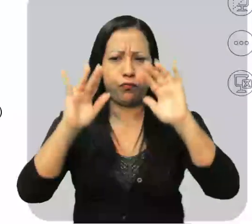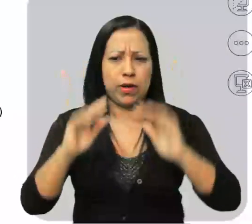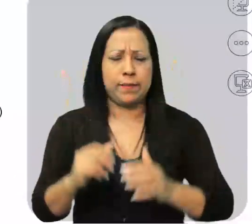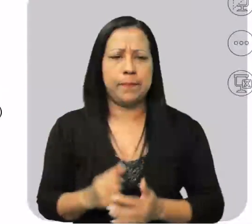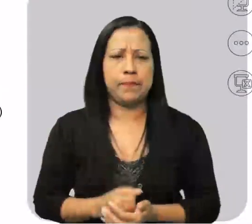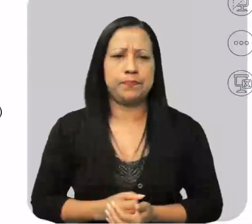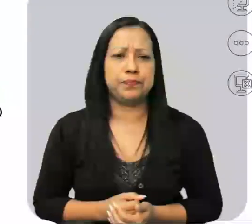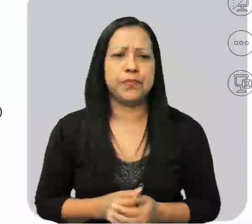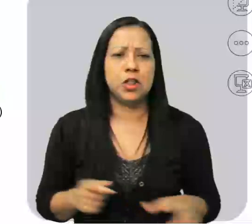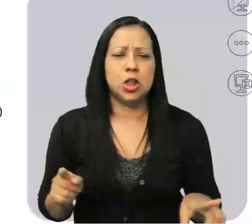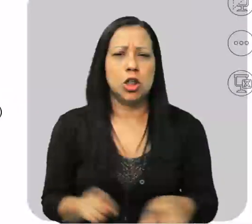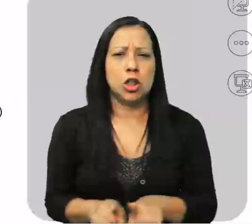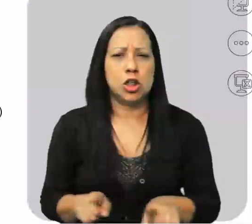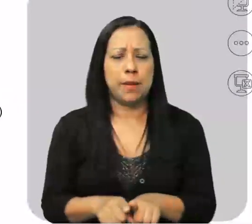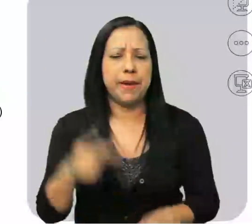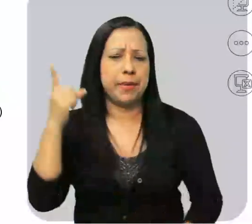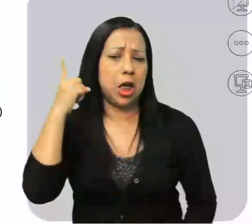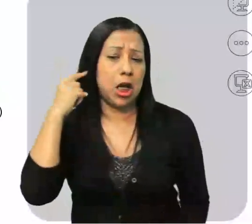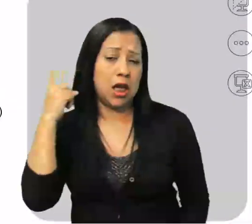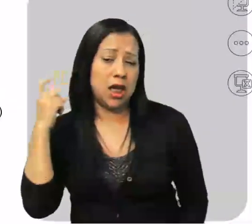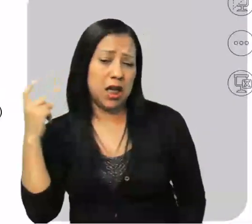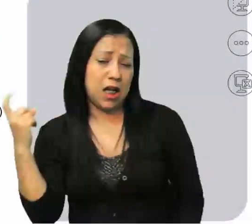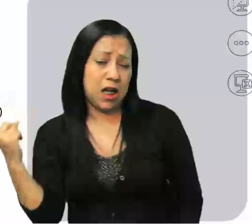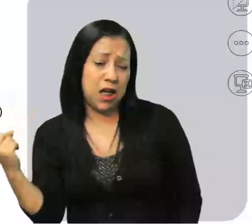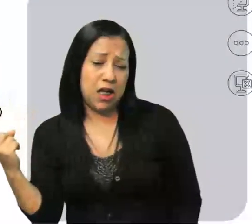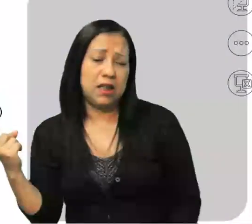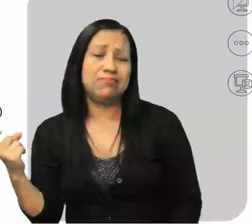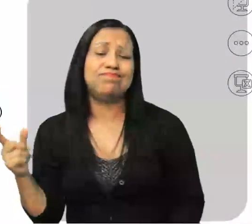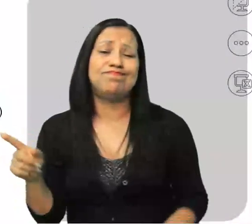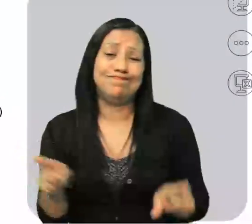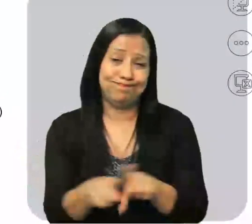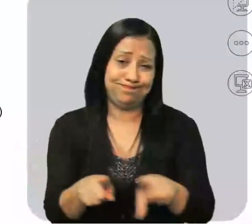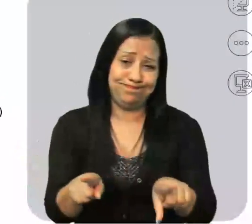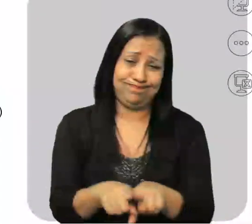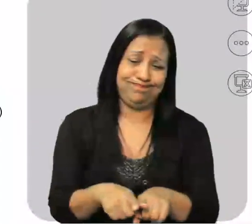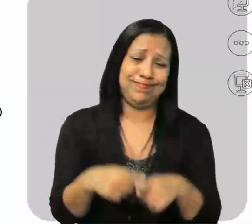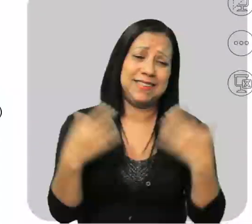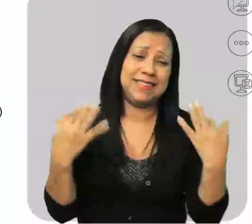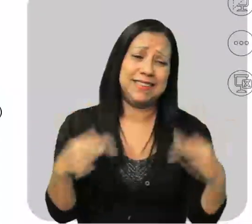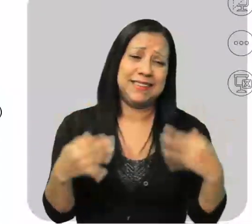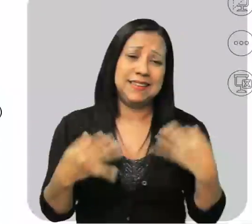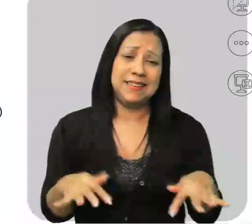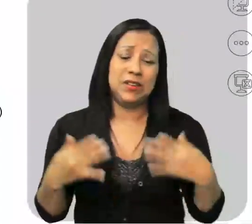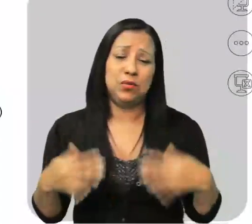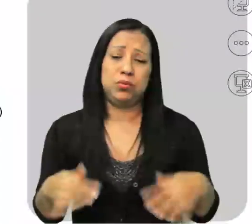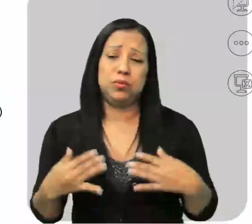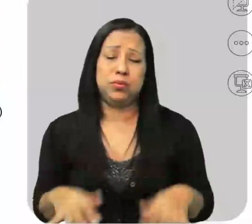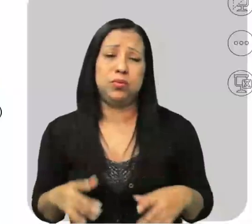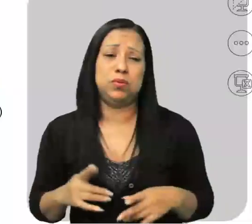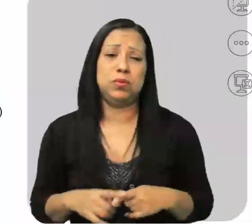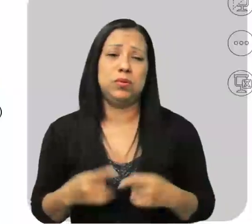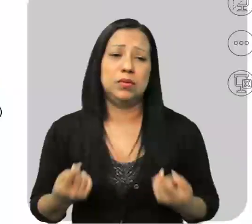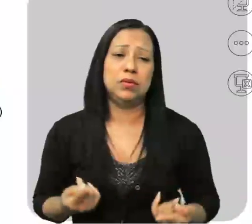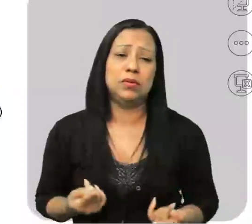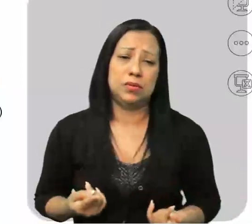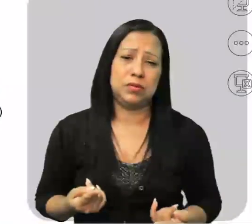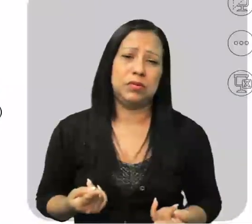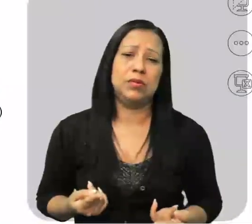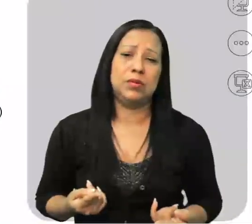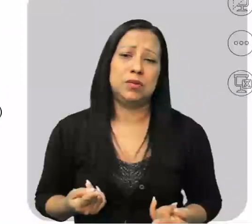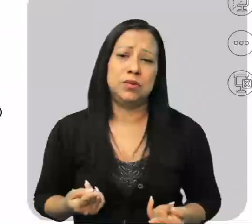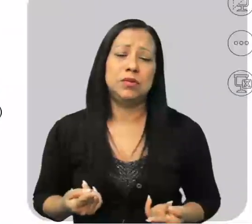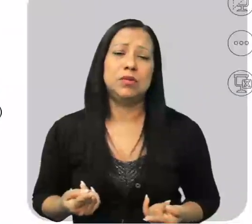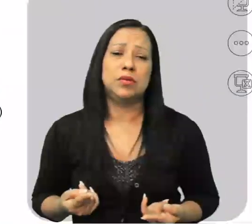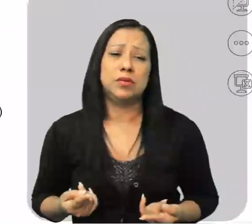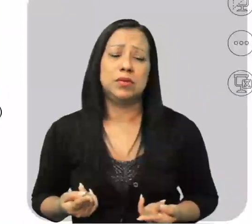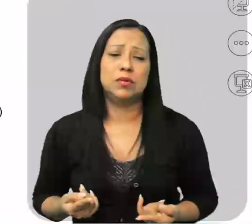deste ar e também uma poluição sonora. Eleva o gasto com combustíveis e o custo do